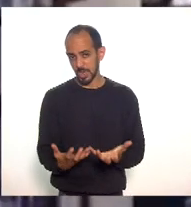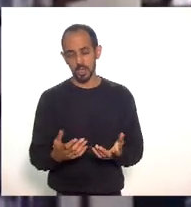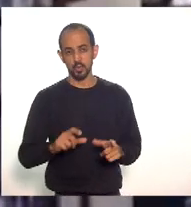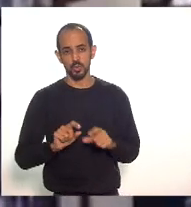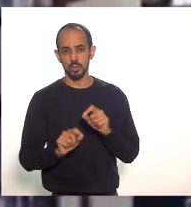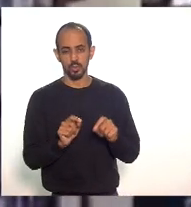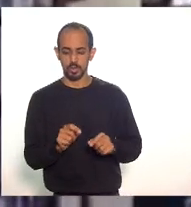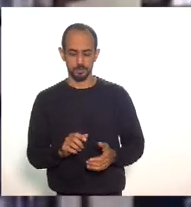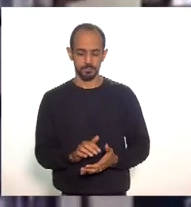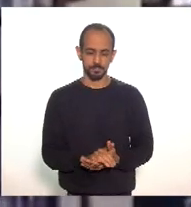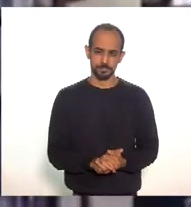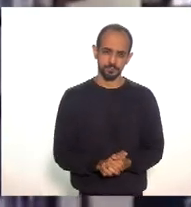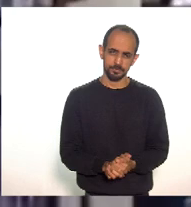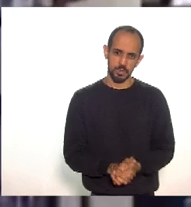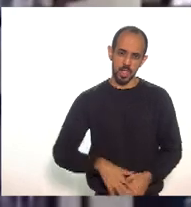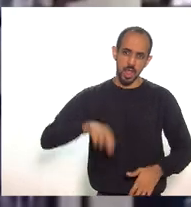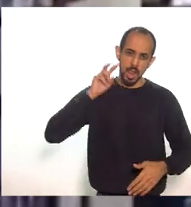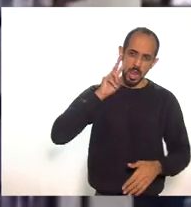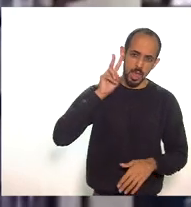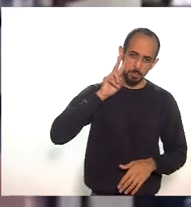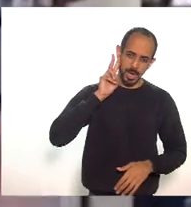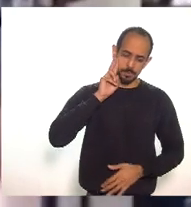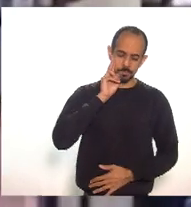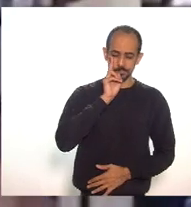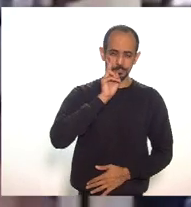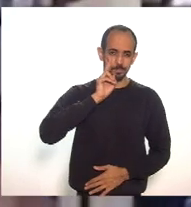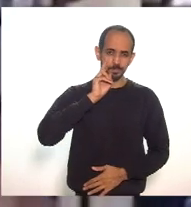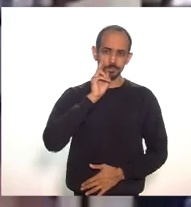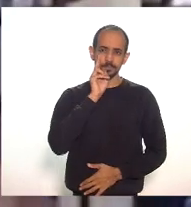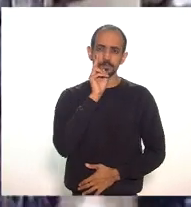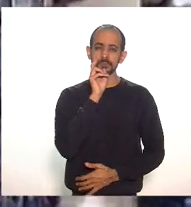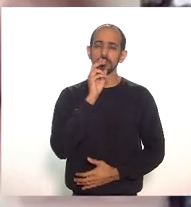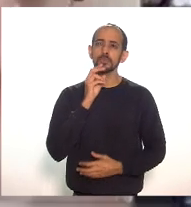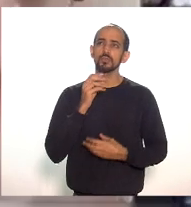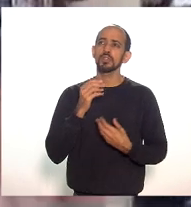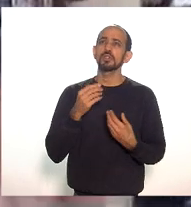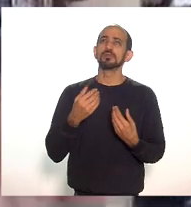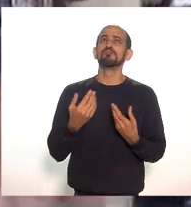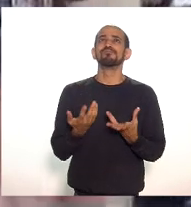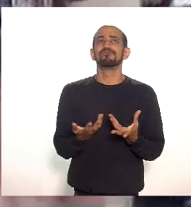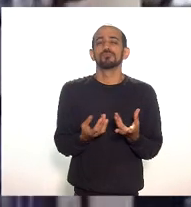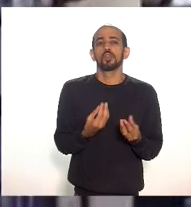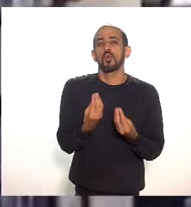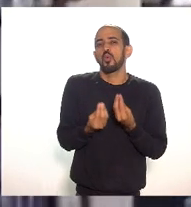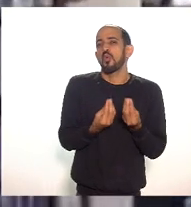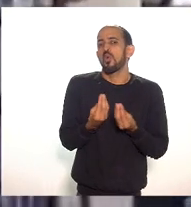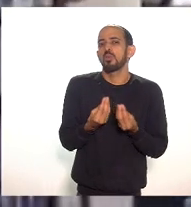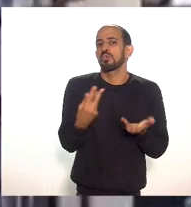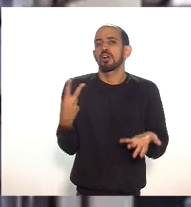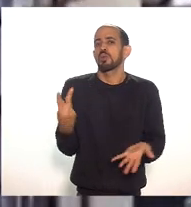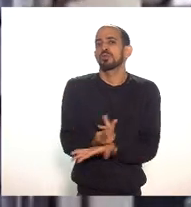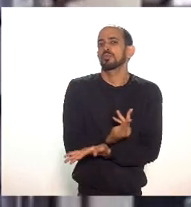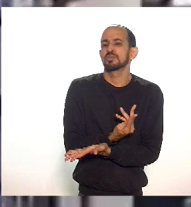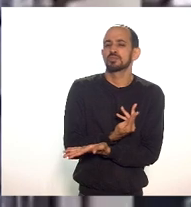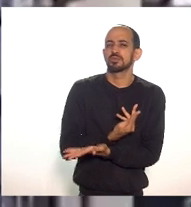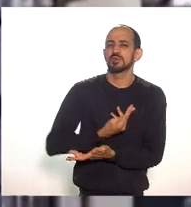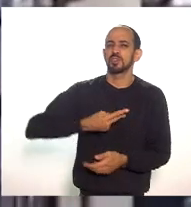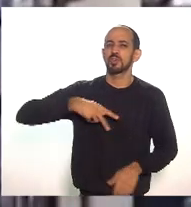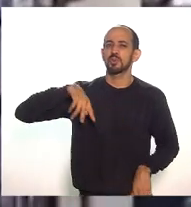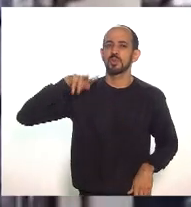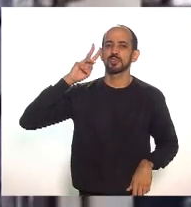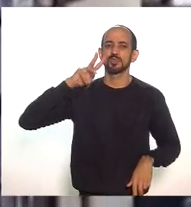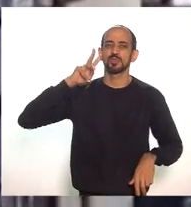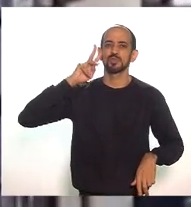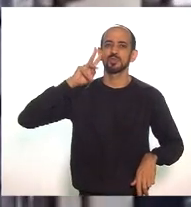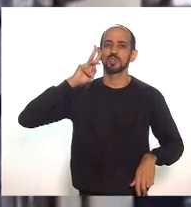quero só lembrar como que surgiu a história do